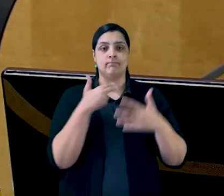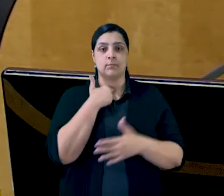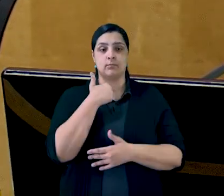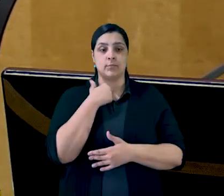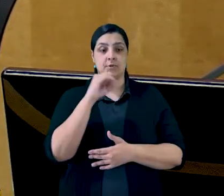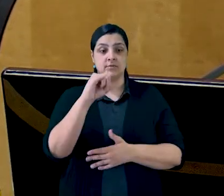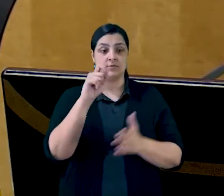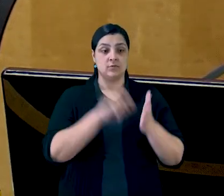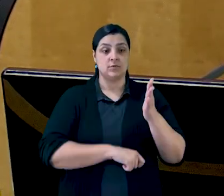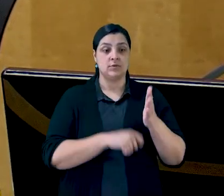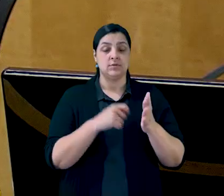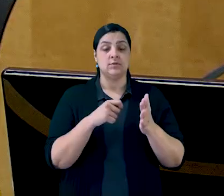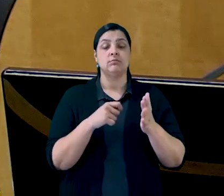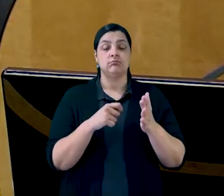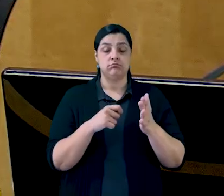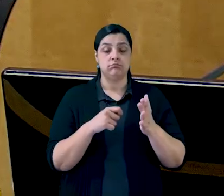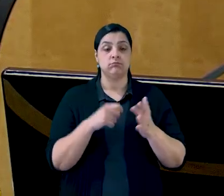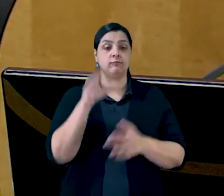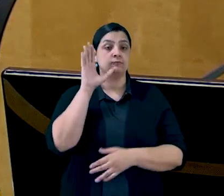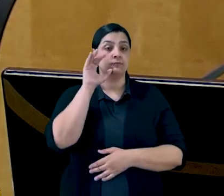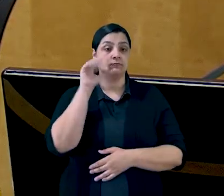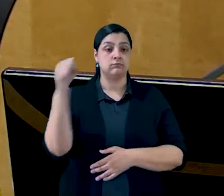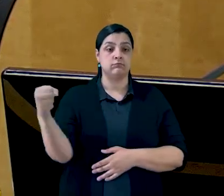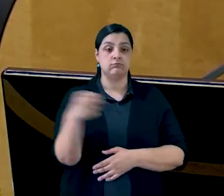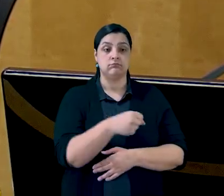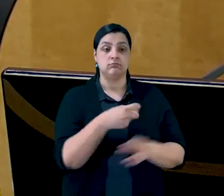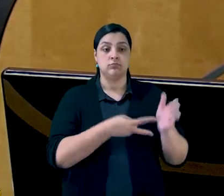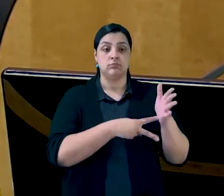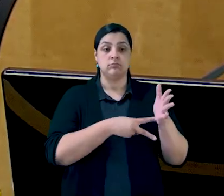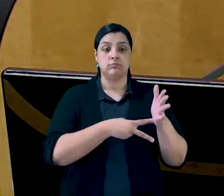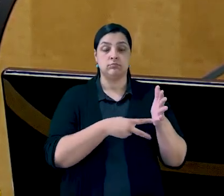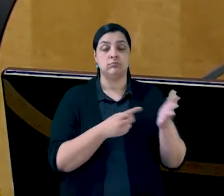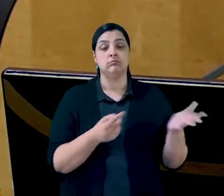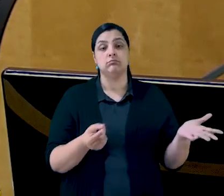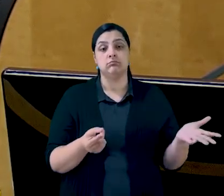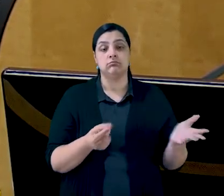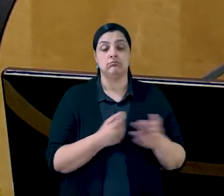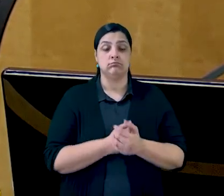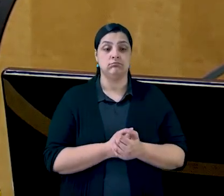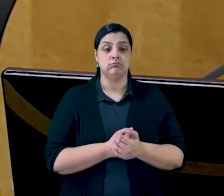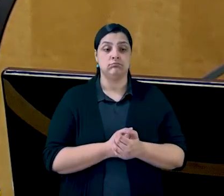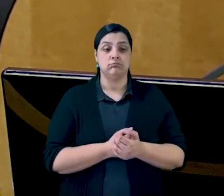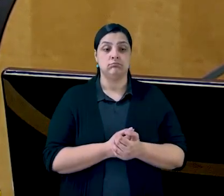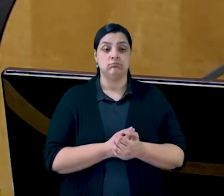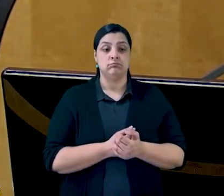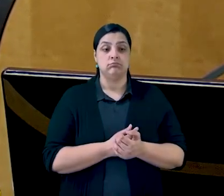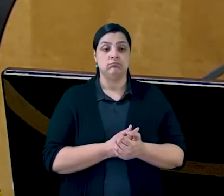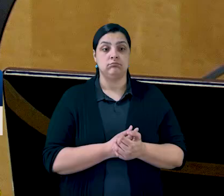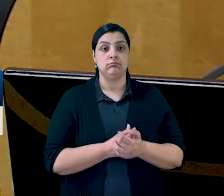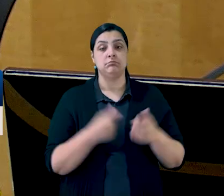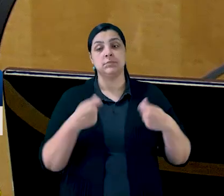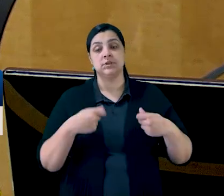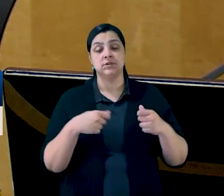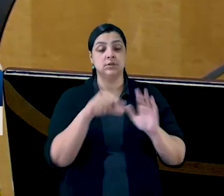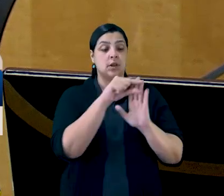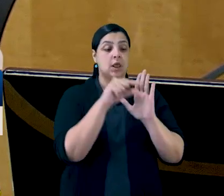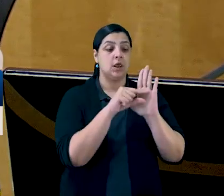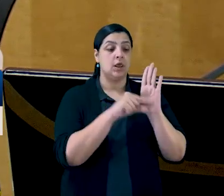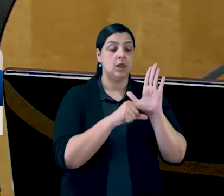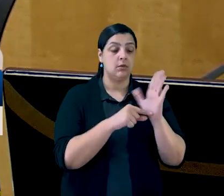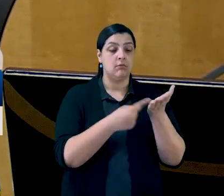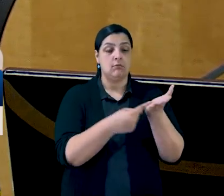a contratação direta de trabalhadores pelo condomínio, se colocam condições